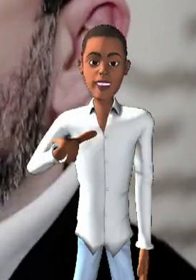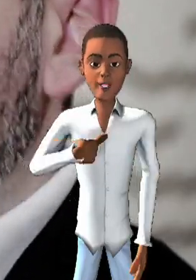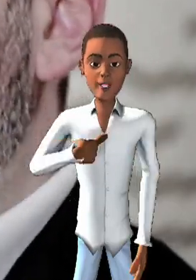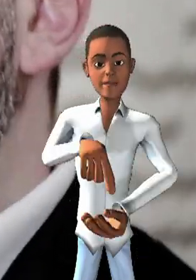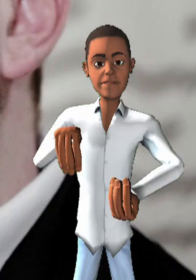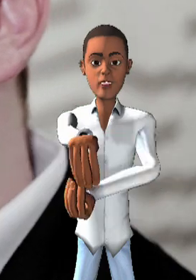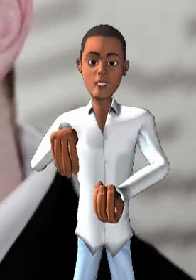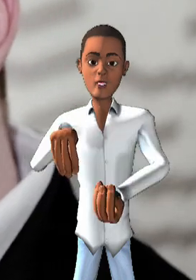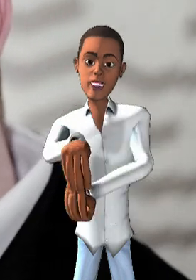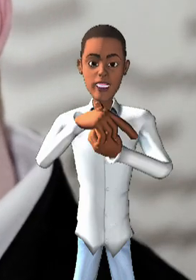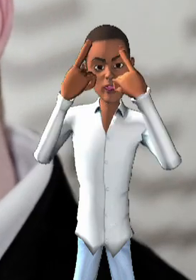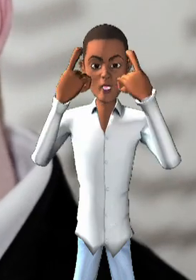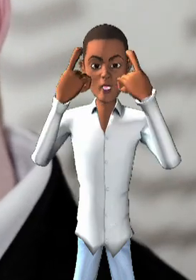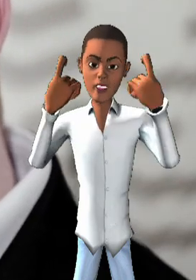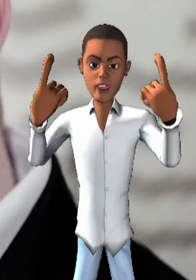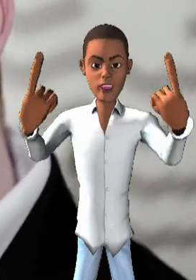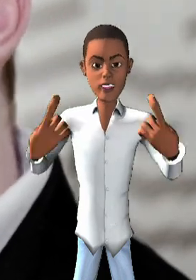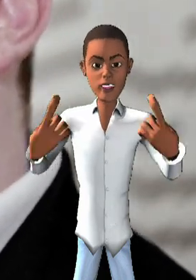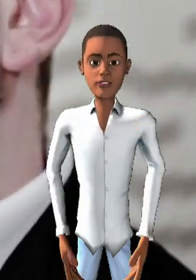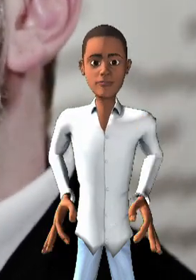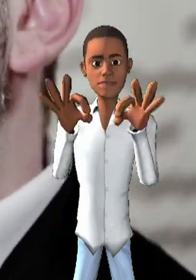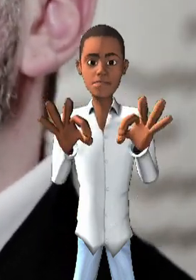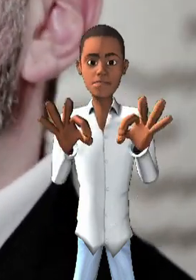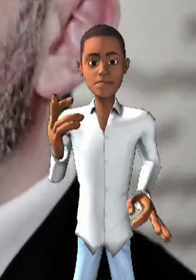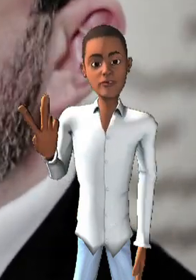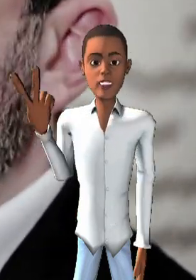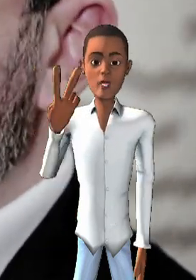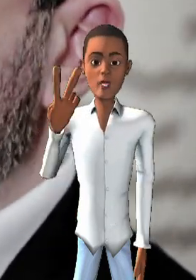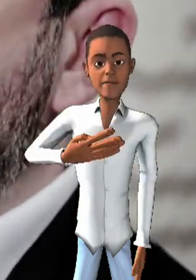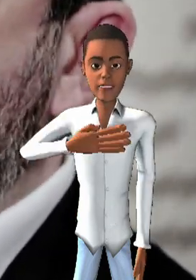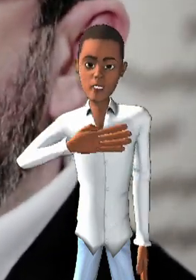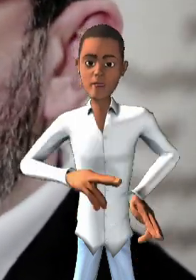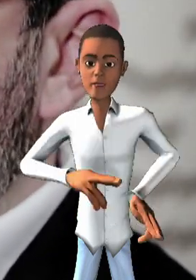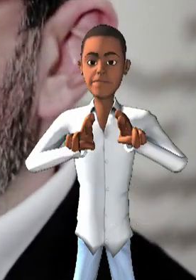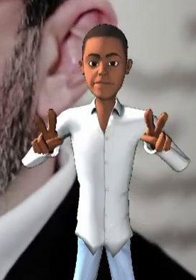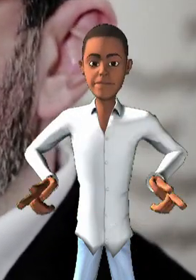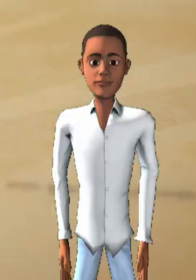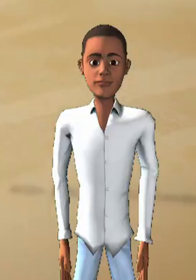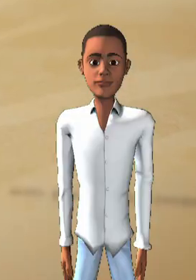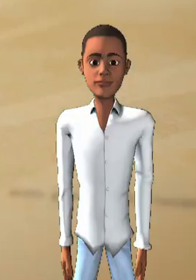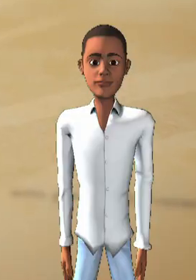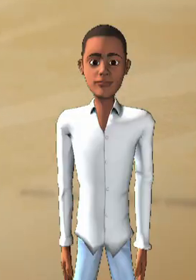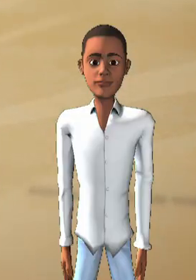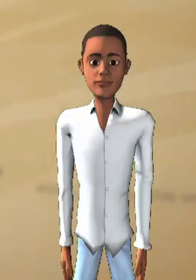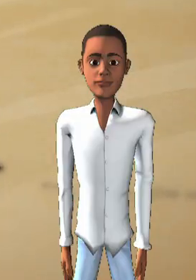muitas vezes me envolvendo em situações violentas, por mais que as minhas crenças me afastem disso.